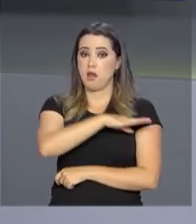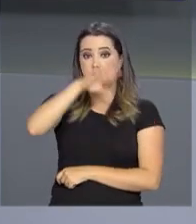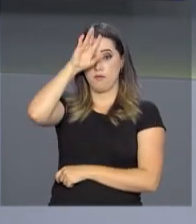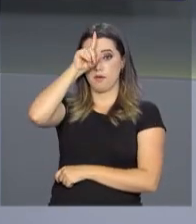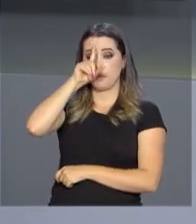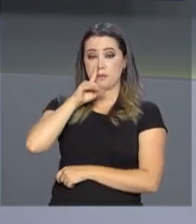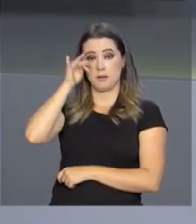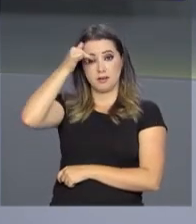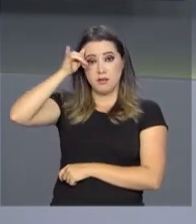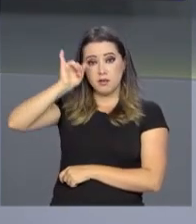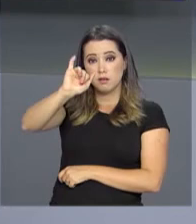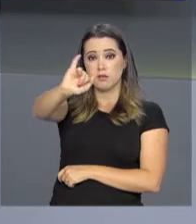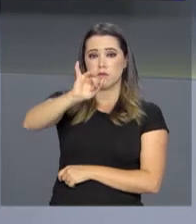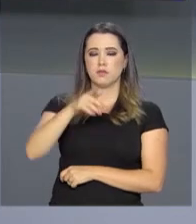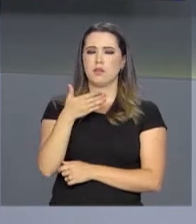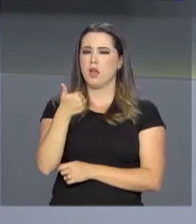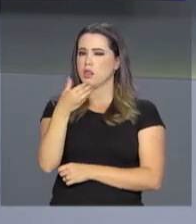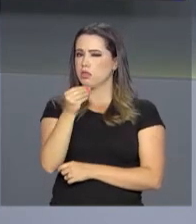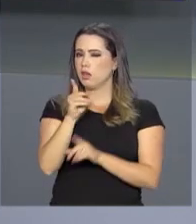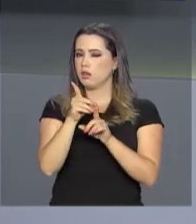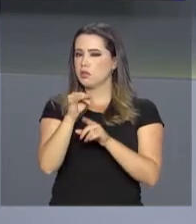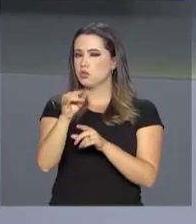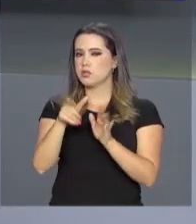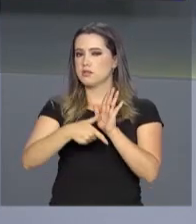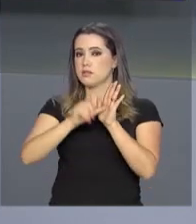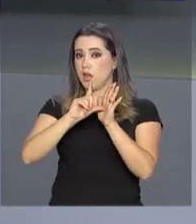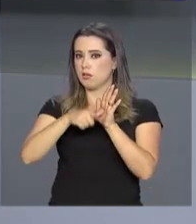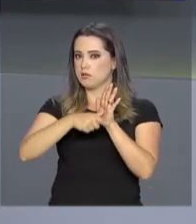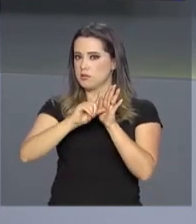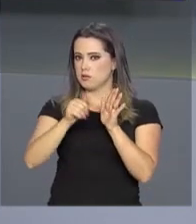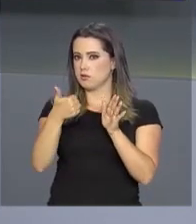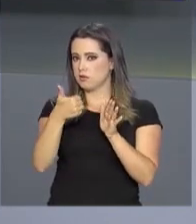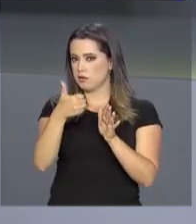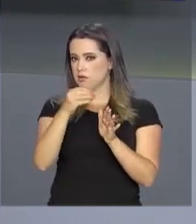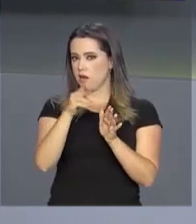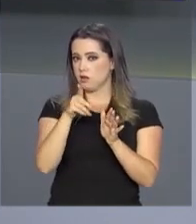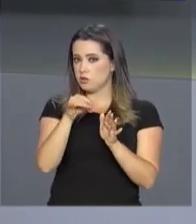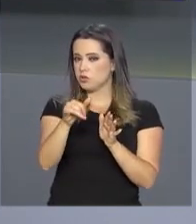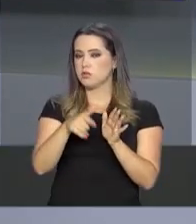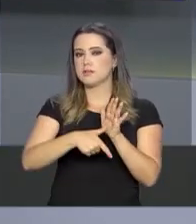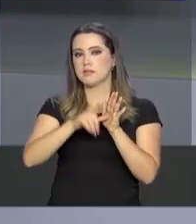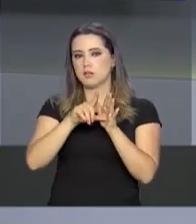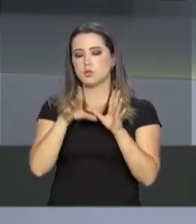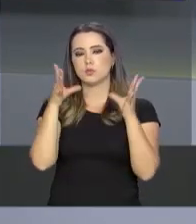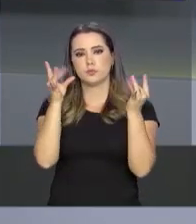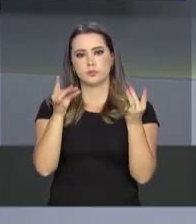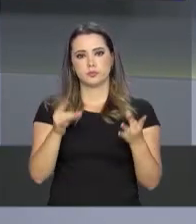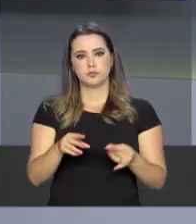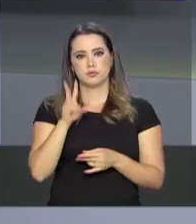contra a febre amarela com no mínimo 10 dias de antecedência. Todos os detalhes sobre o